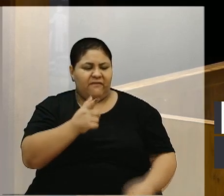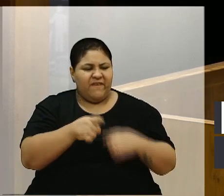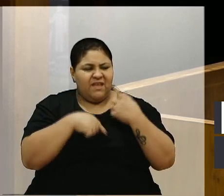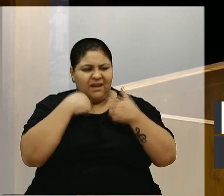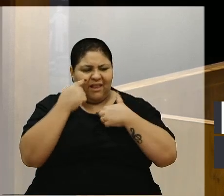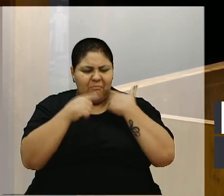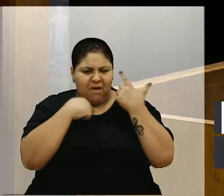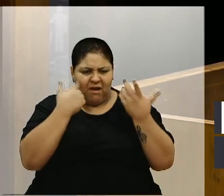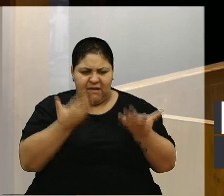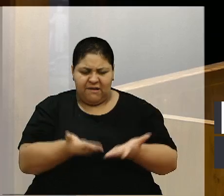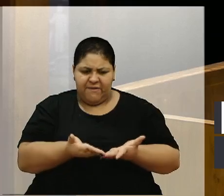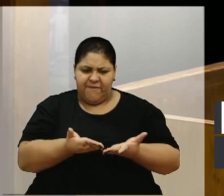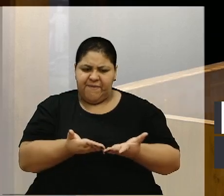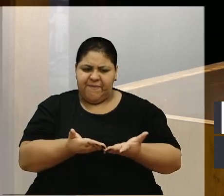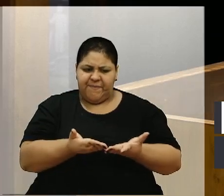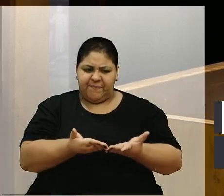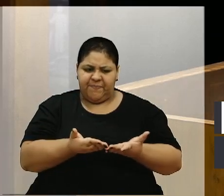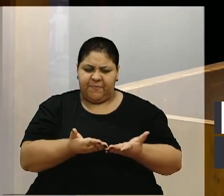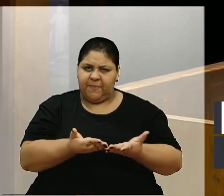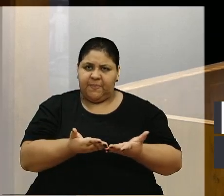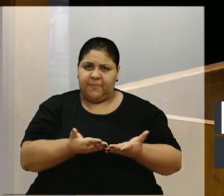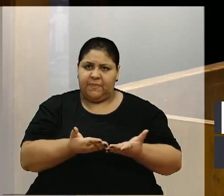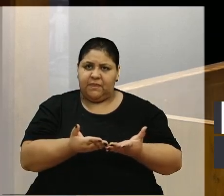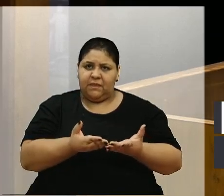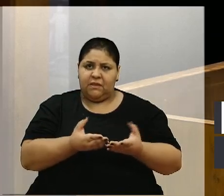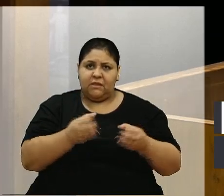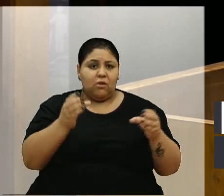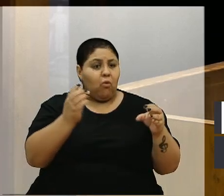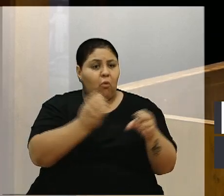reclamar de que não cobre os 40 leitos.